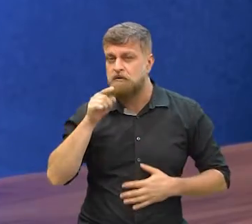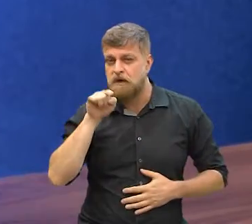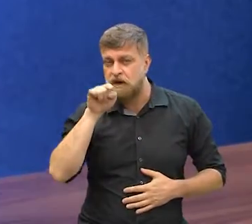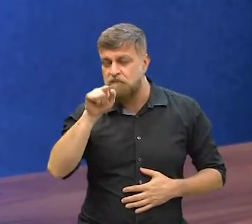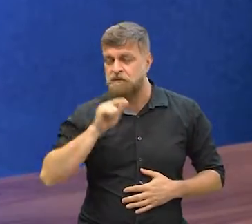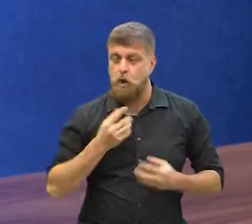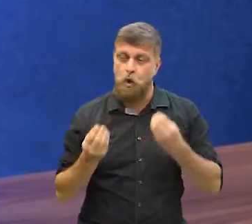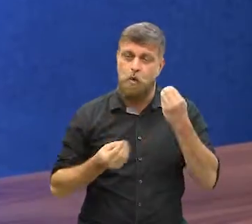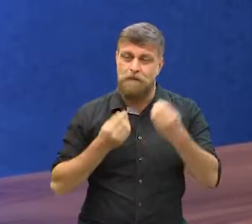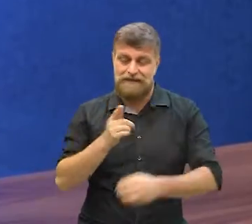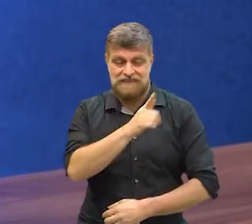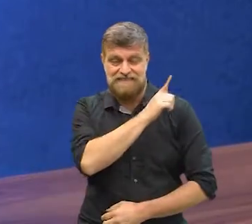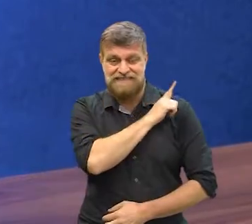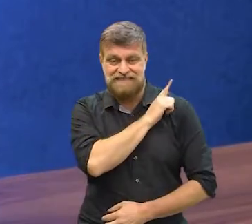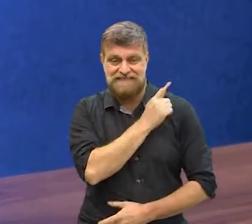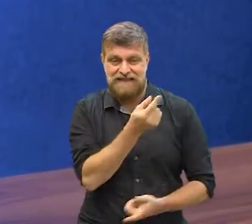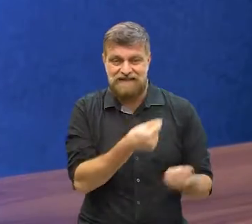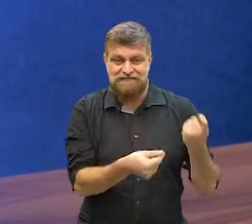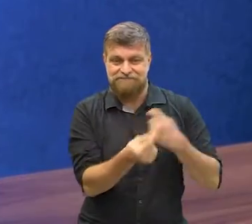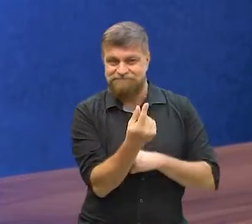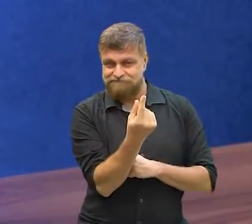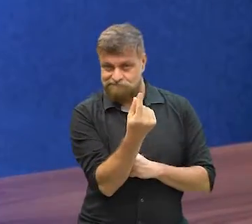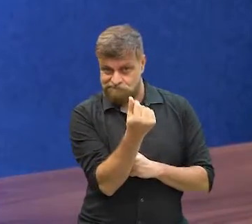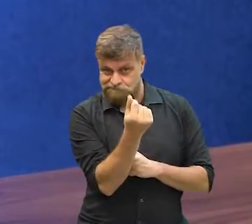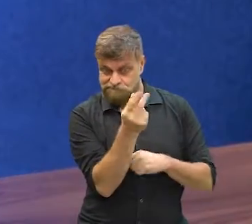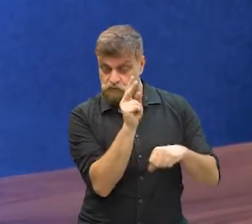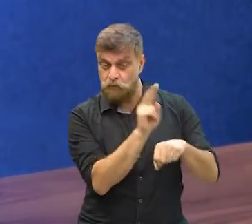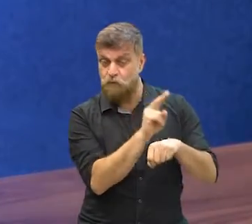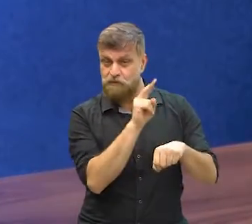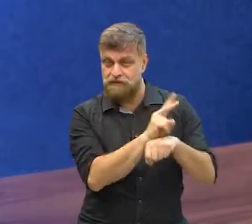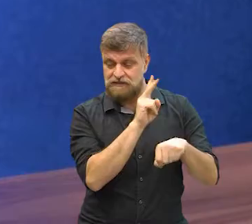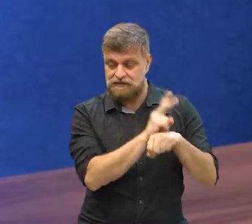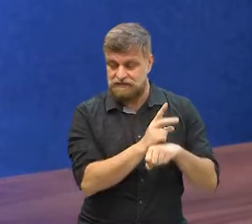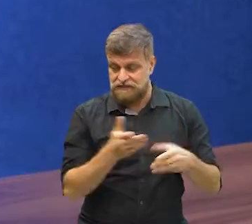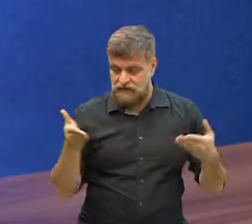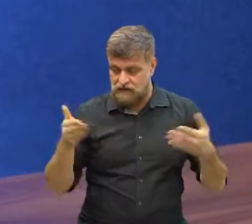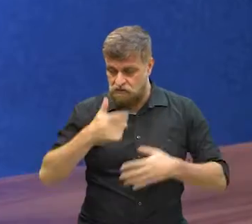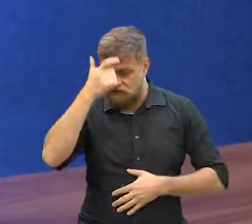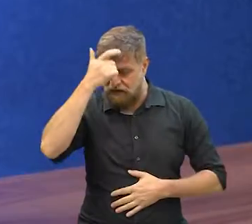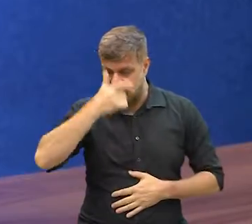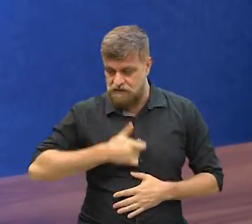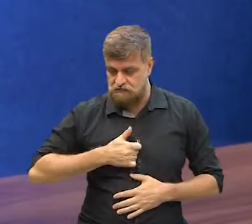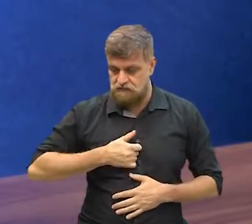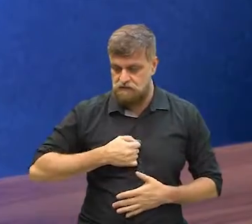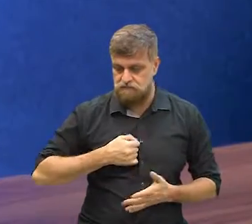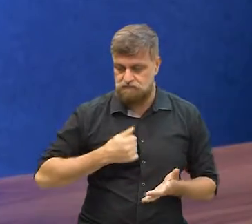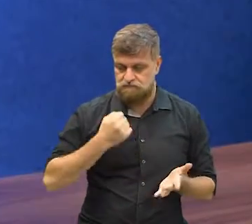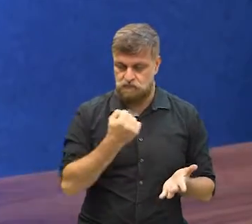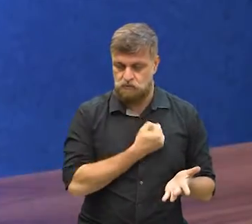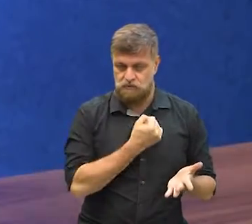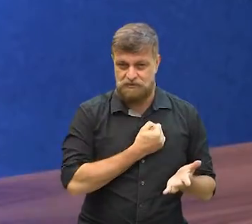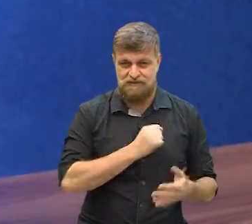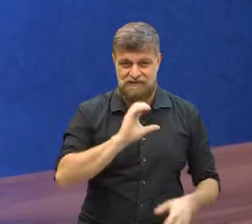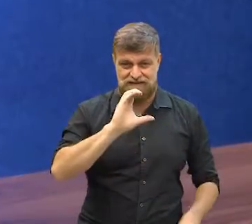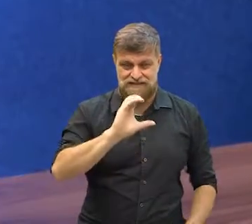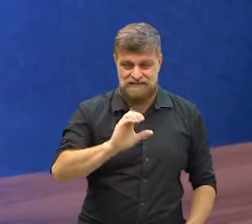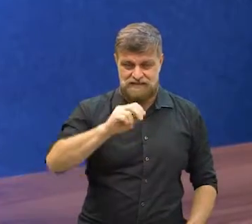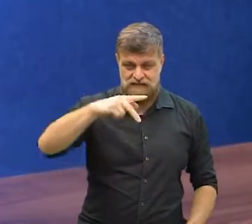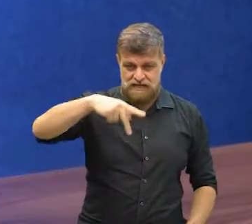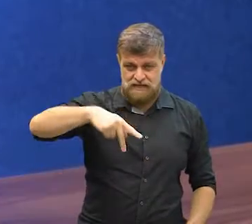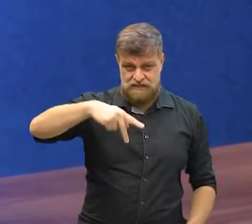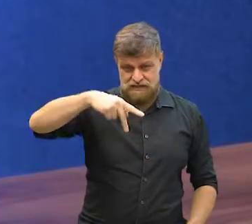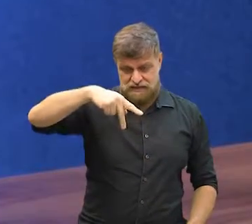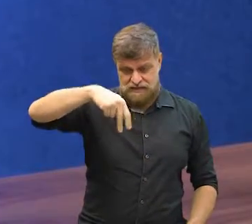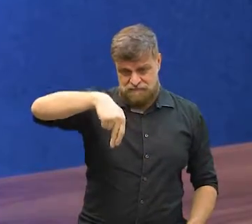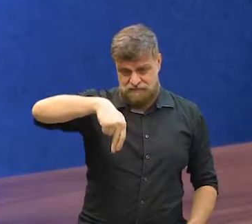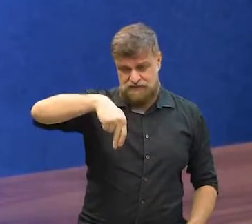de gerenciar esse negócio. Como que você se preparou? Olha, agora eu vou ter um CNPJ, agora eu vou ter que pagar imposto, agora eu